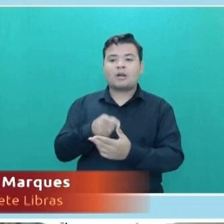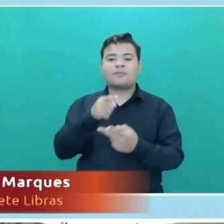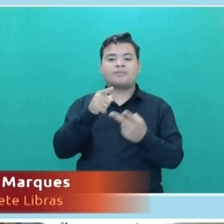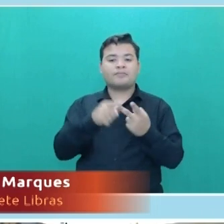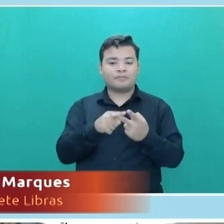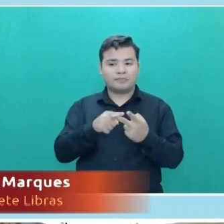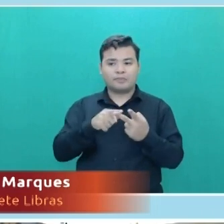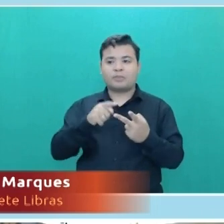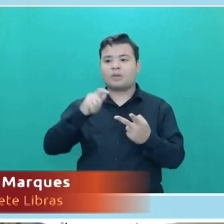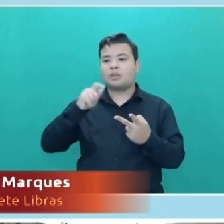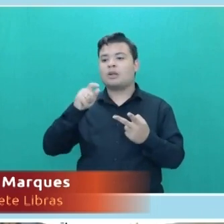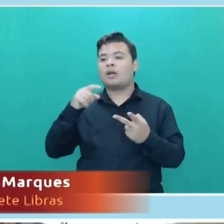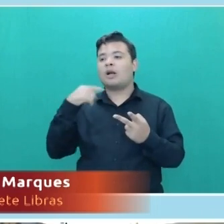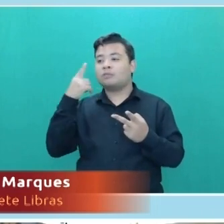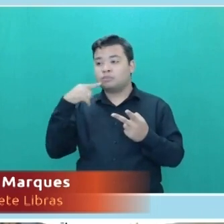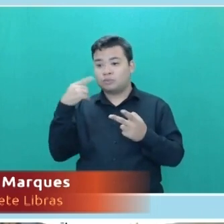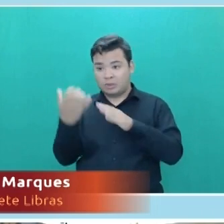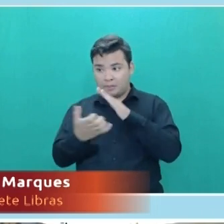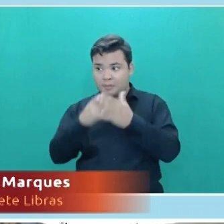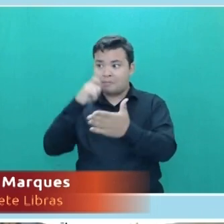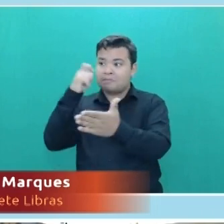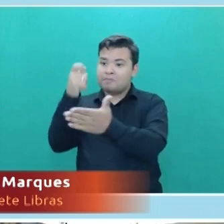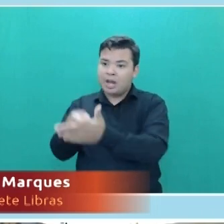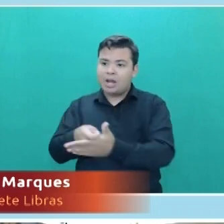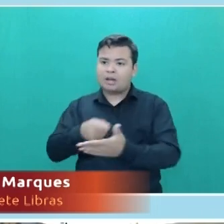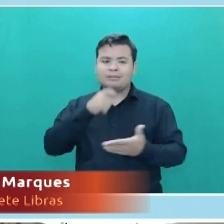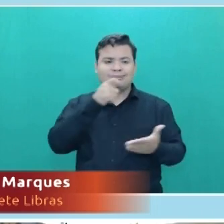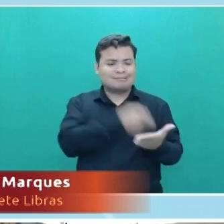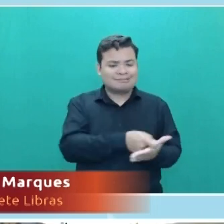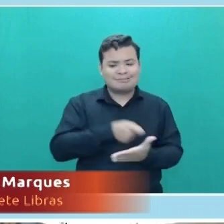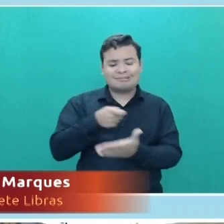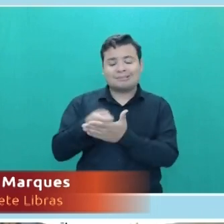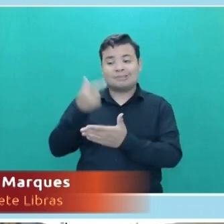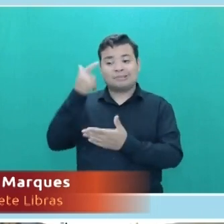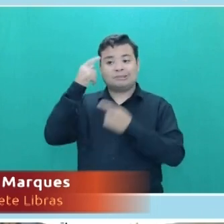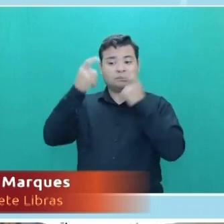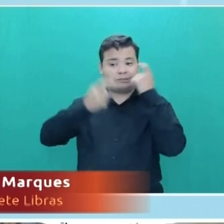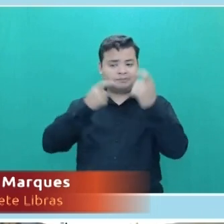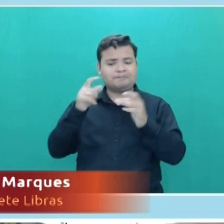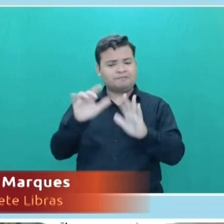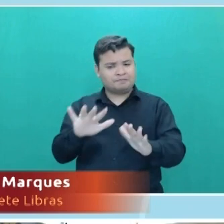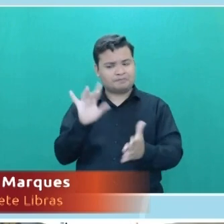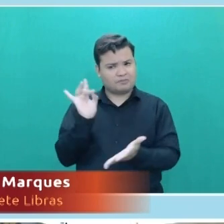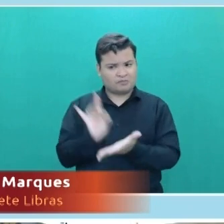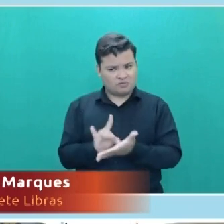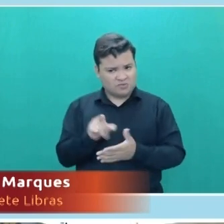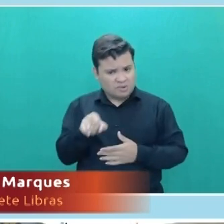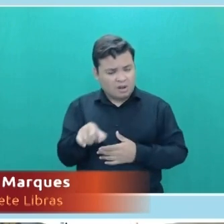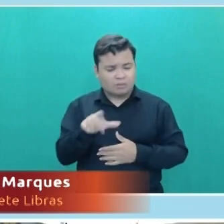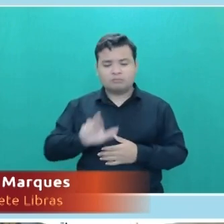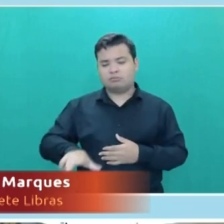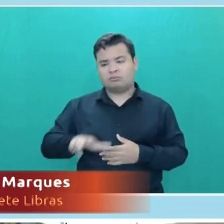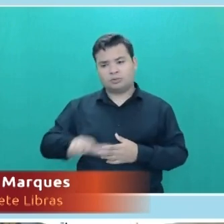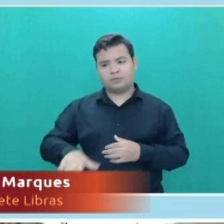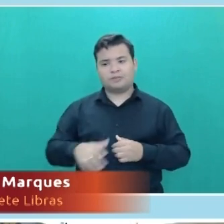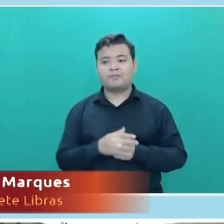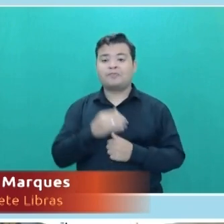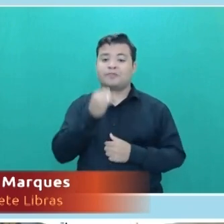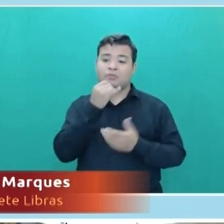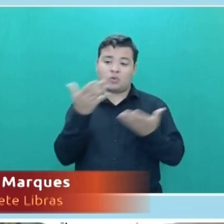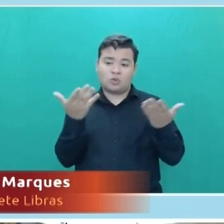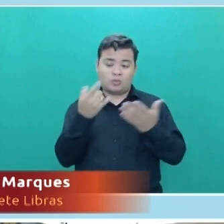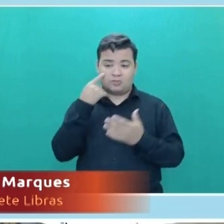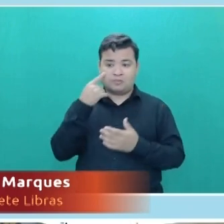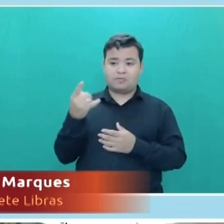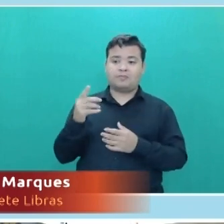advogado da empresa, e na verdade, não é bem assim, né? O que a gente vê com os números hoje, em especial